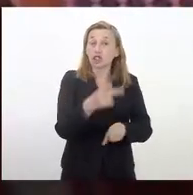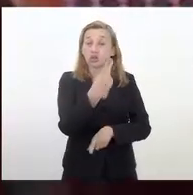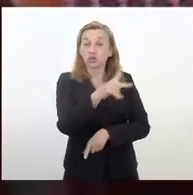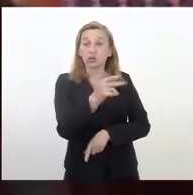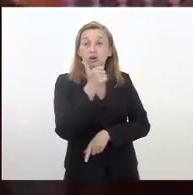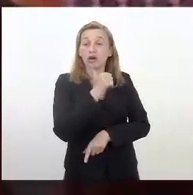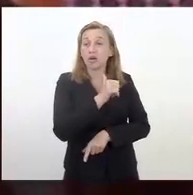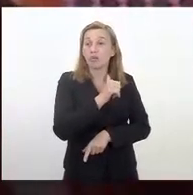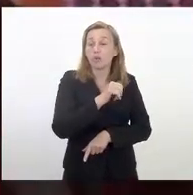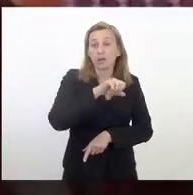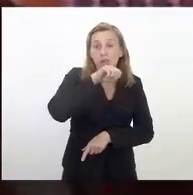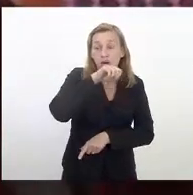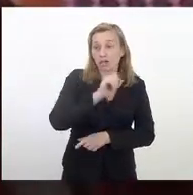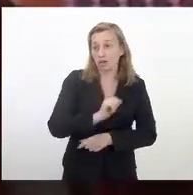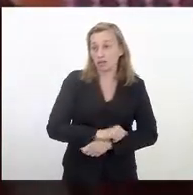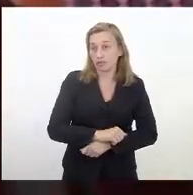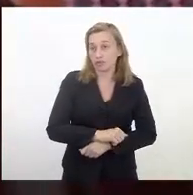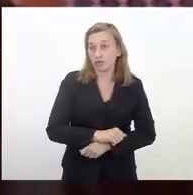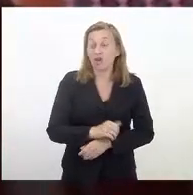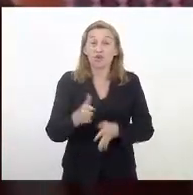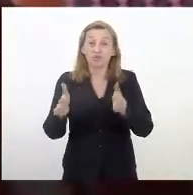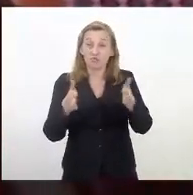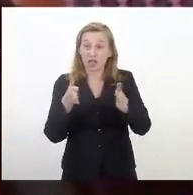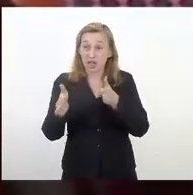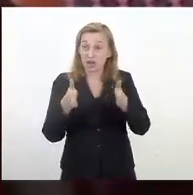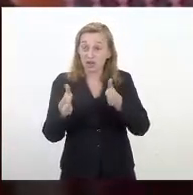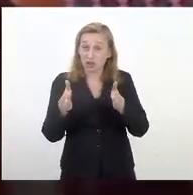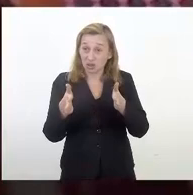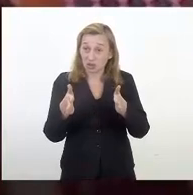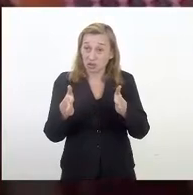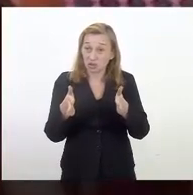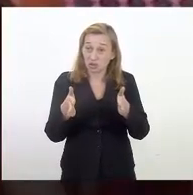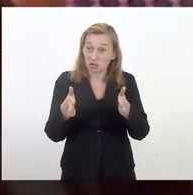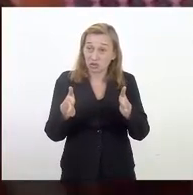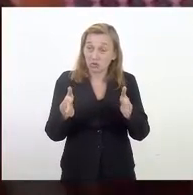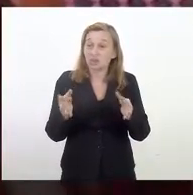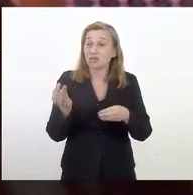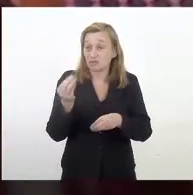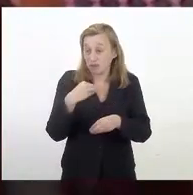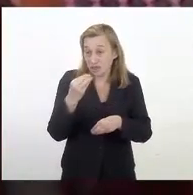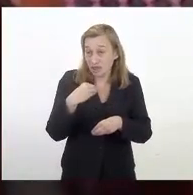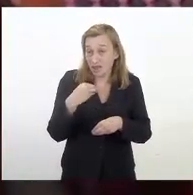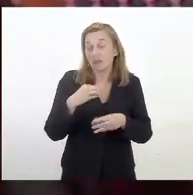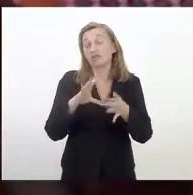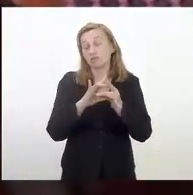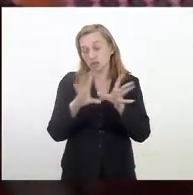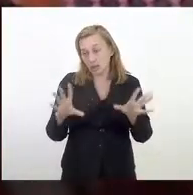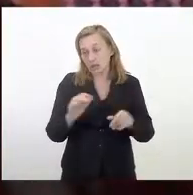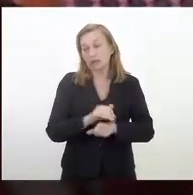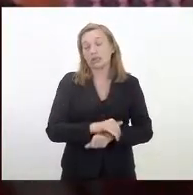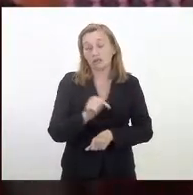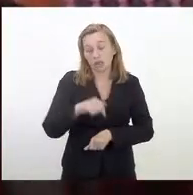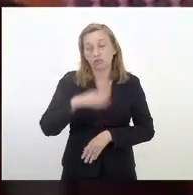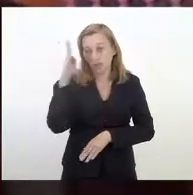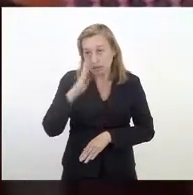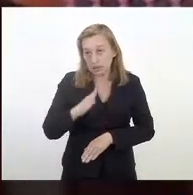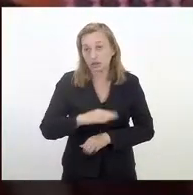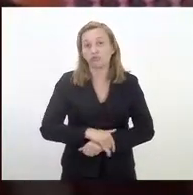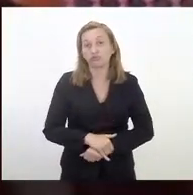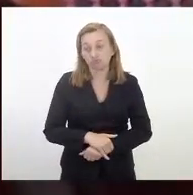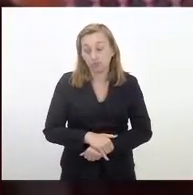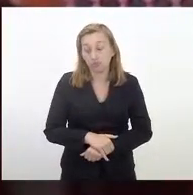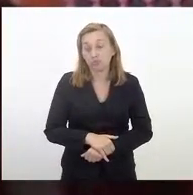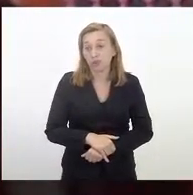listas uso anjo nós vivemos um período a fratura e fragilidade da democracia aqui no Brasil